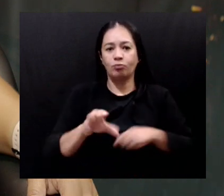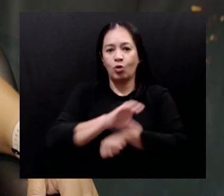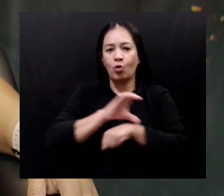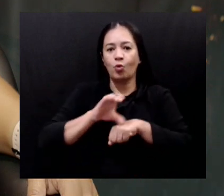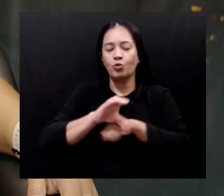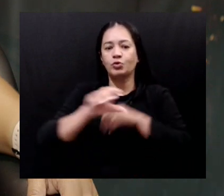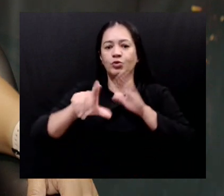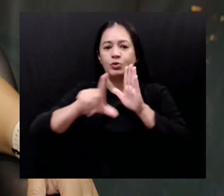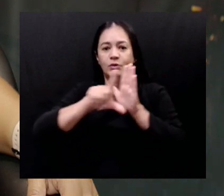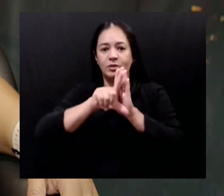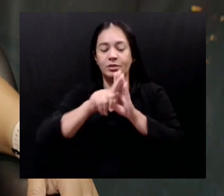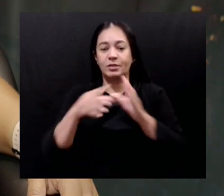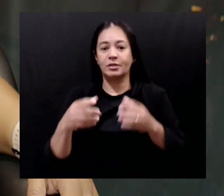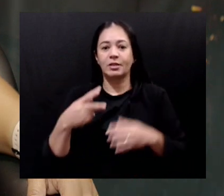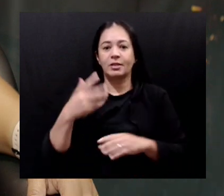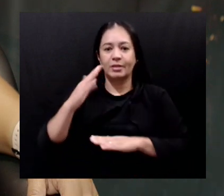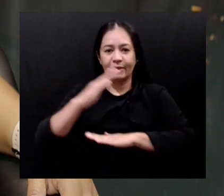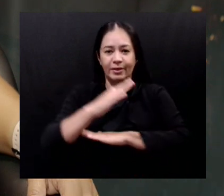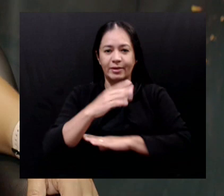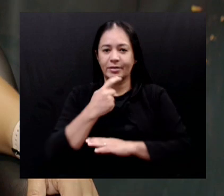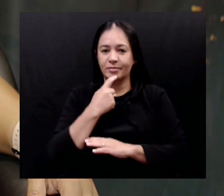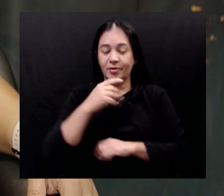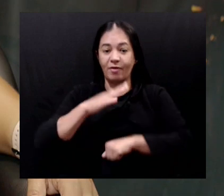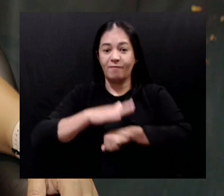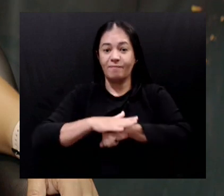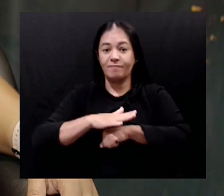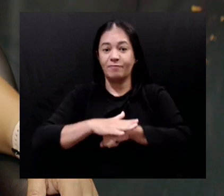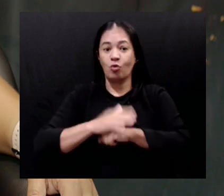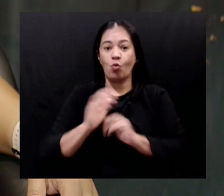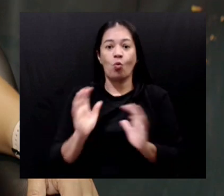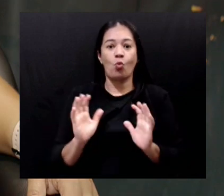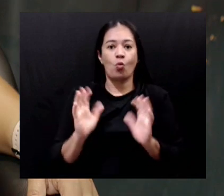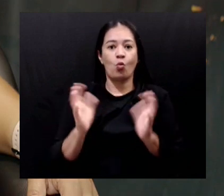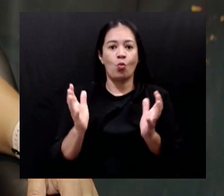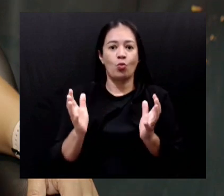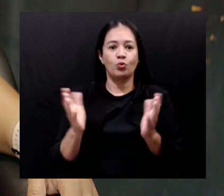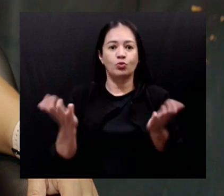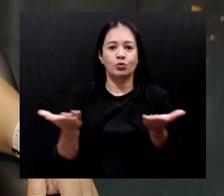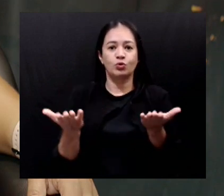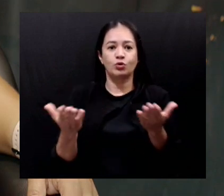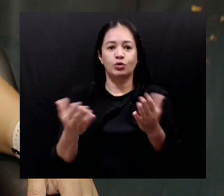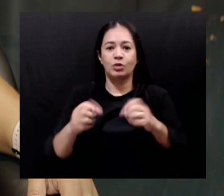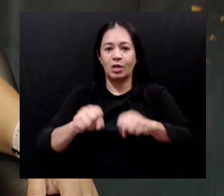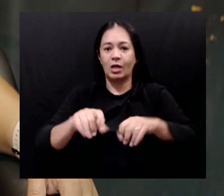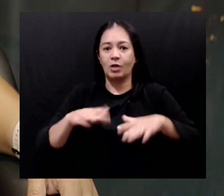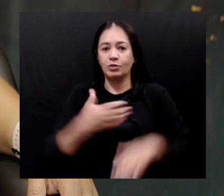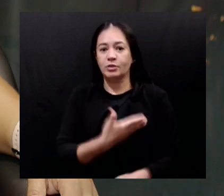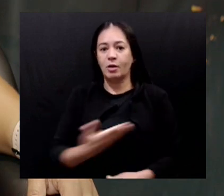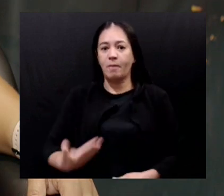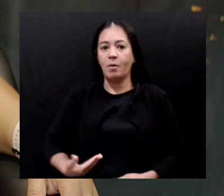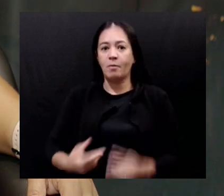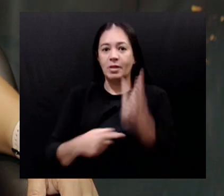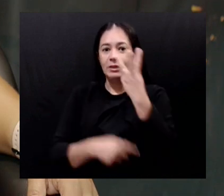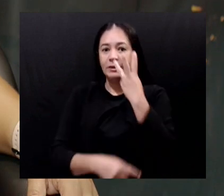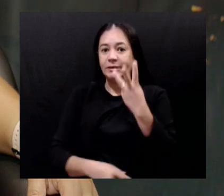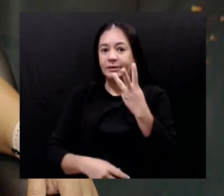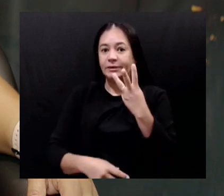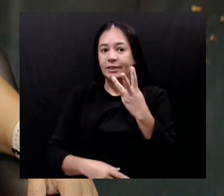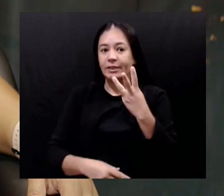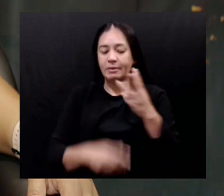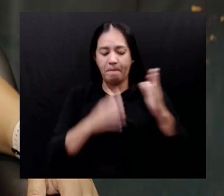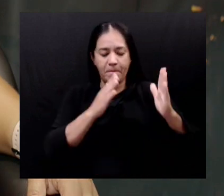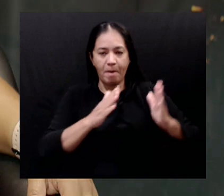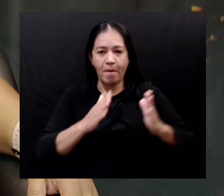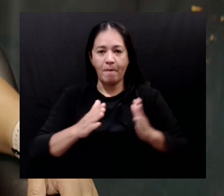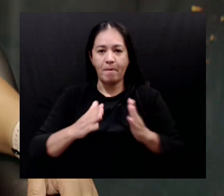Câmara de Campinas realiza hoje, quarta-feira, 3 audiências públicas consecutivas para debater diretrizes para uso das